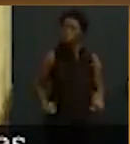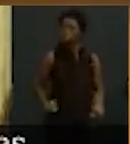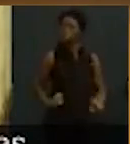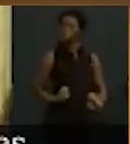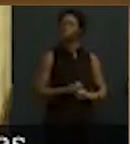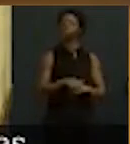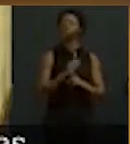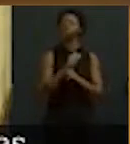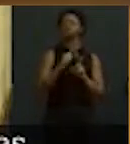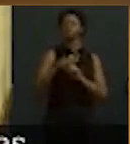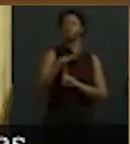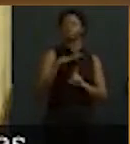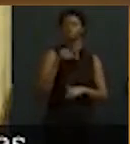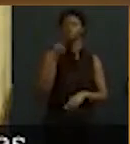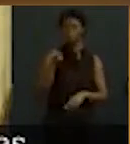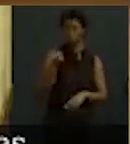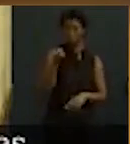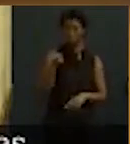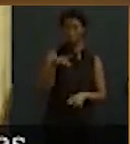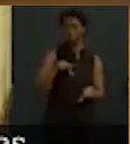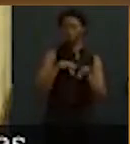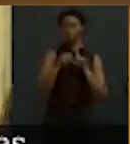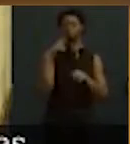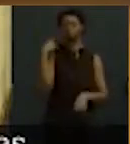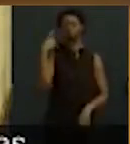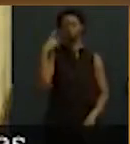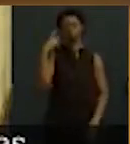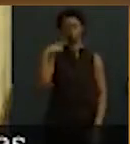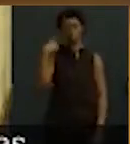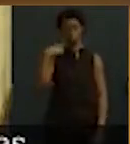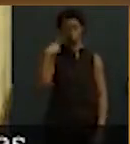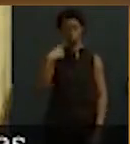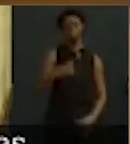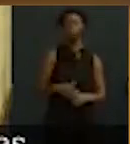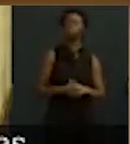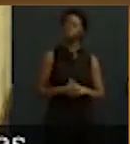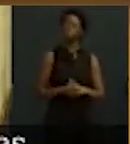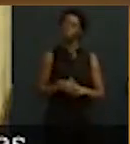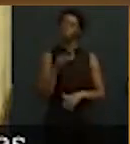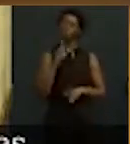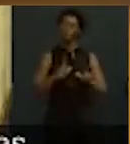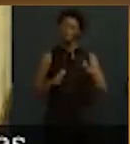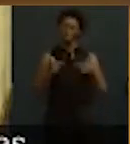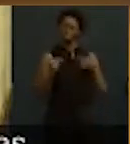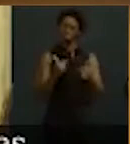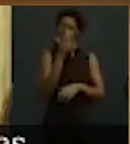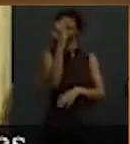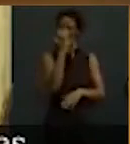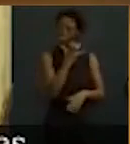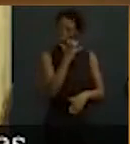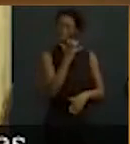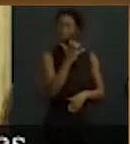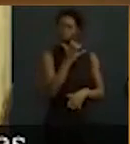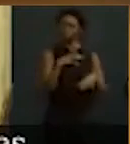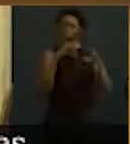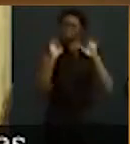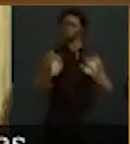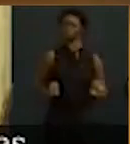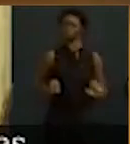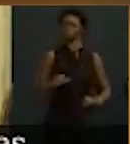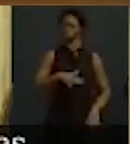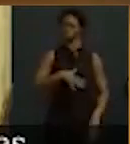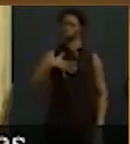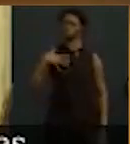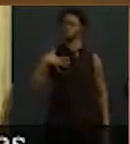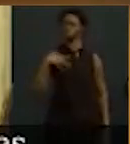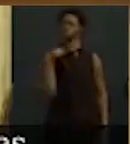profissional pontuado por sua atuação séria, íntegra e honrada. É especialista em gestão